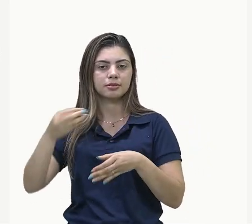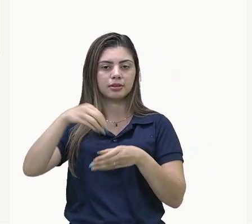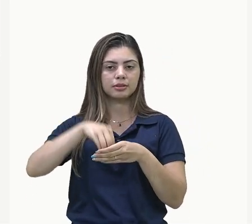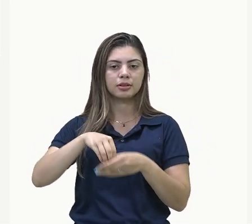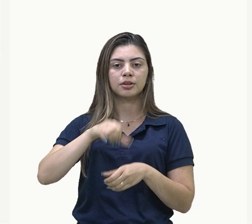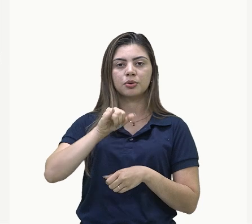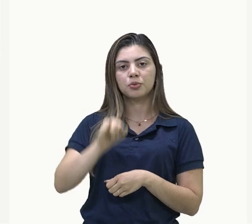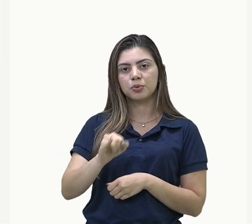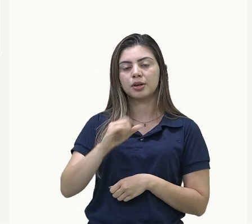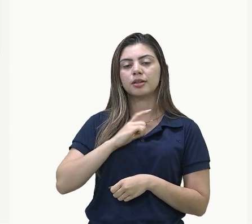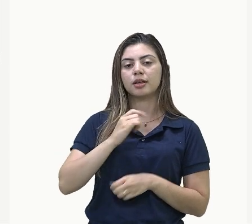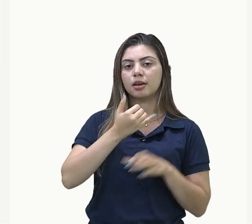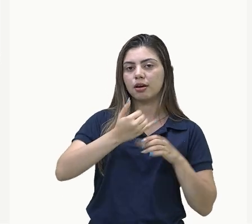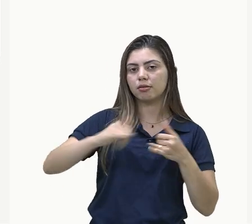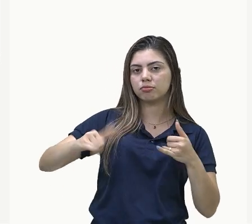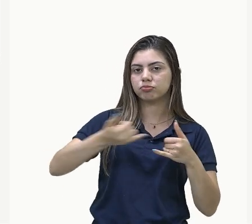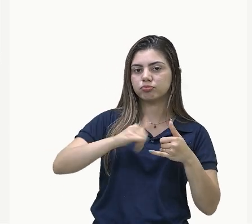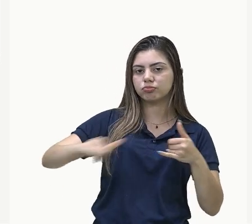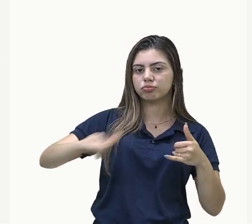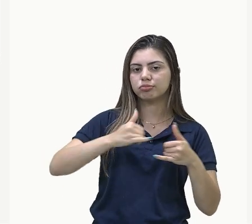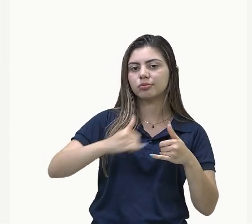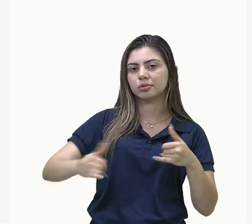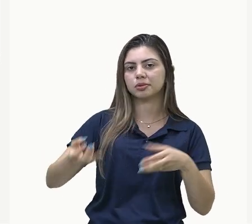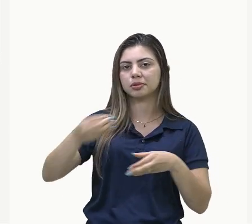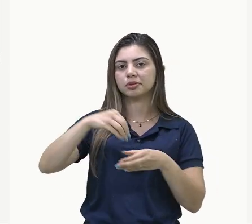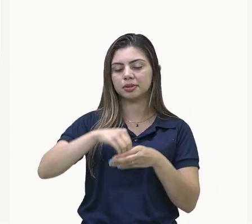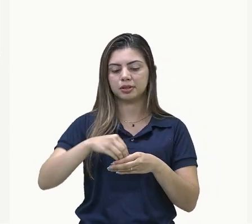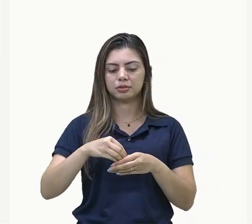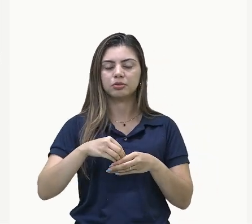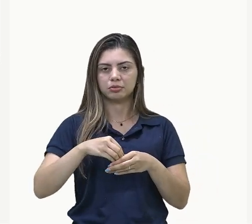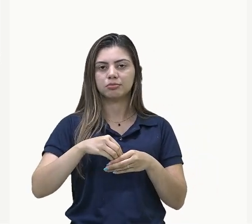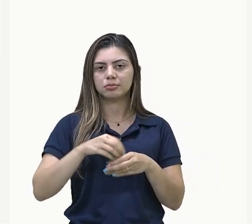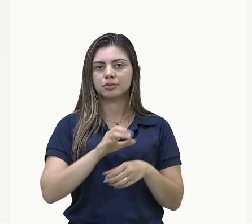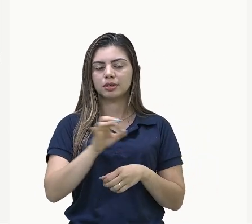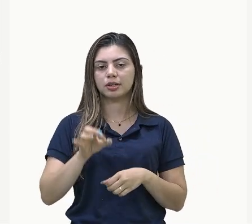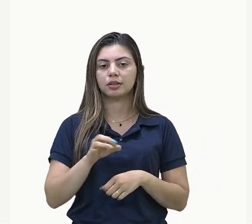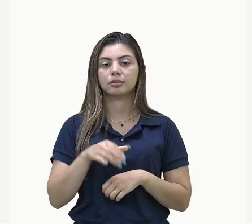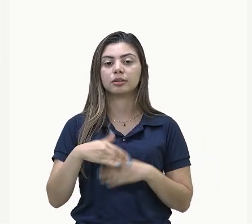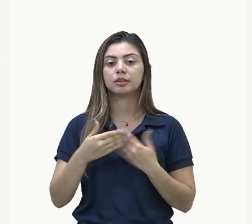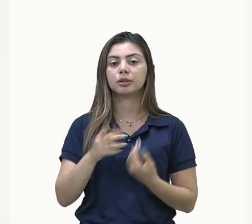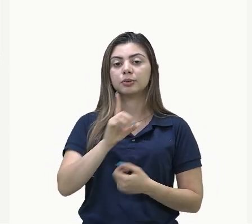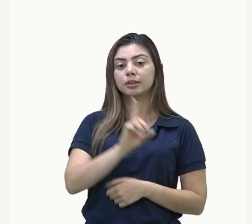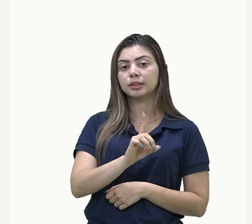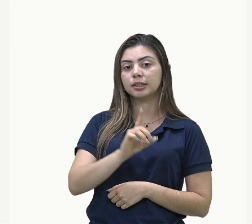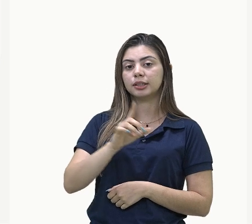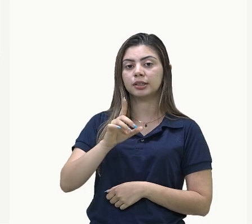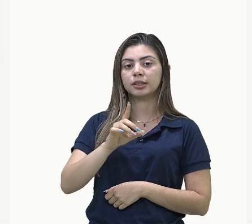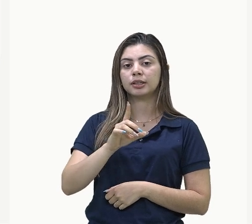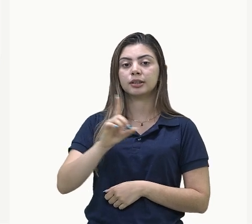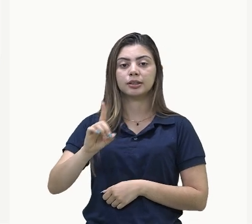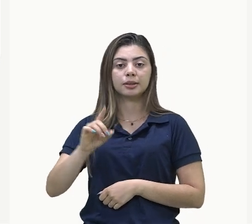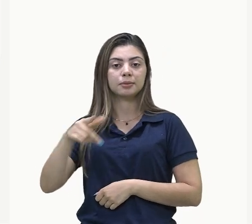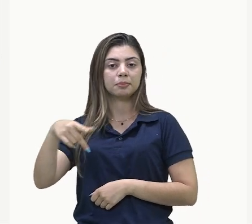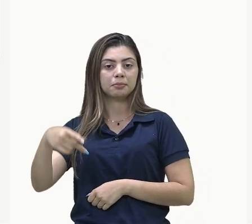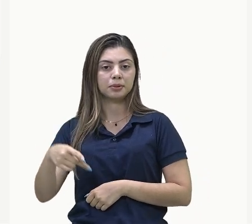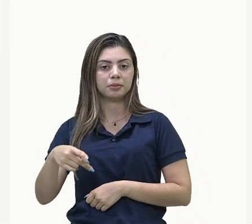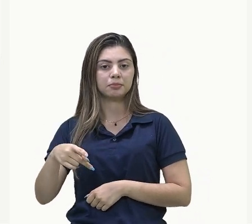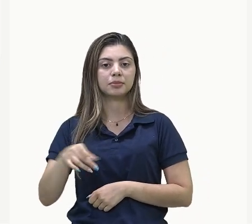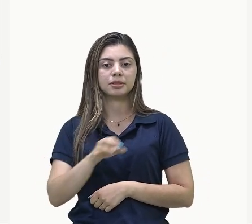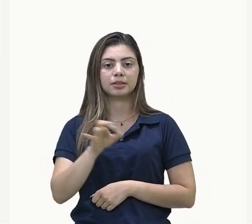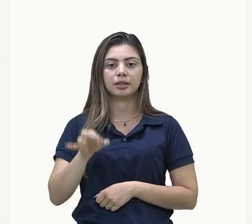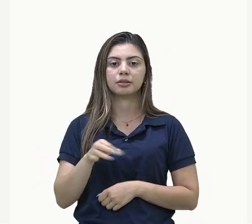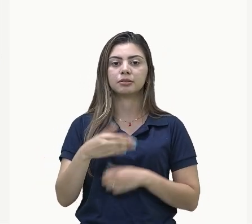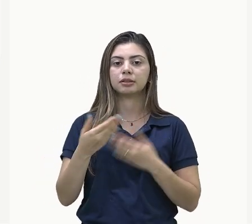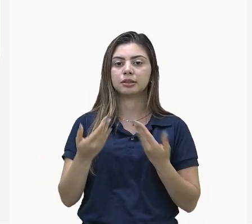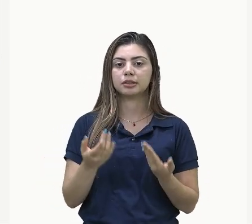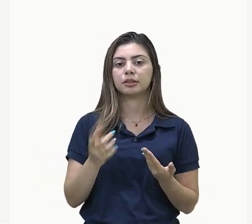corrente que atravessa aí esse receptor. Logo, você tem que a DDP que chega ao